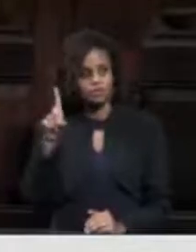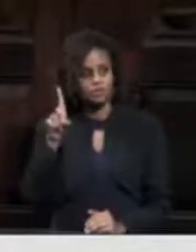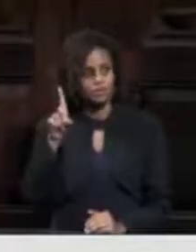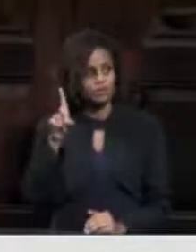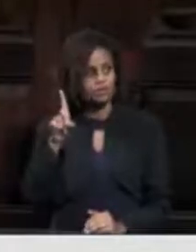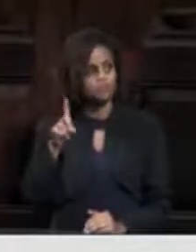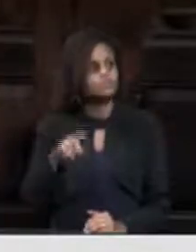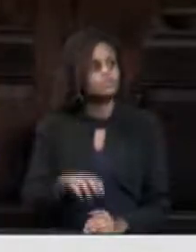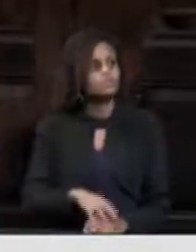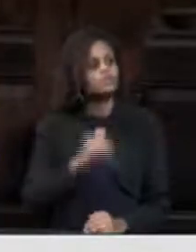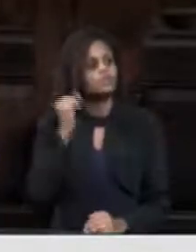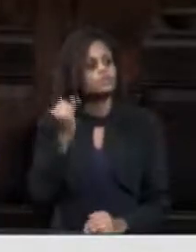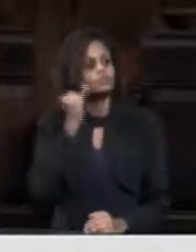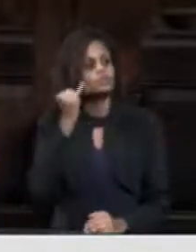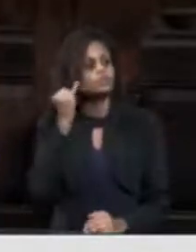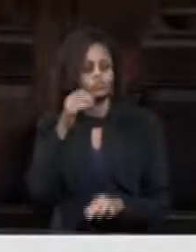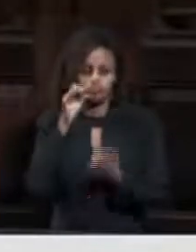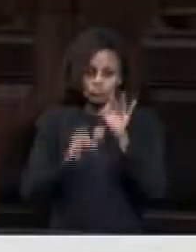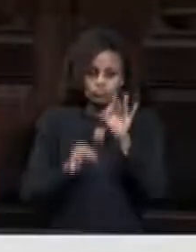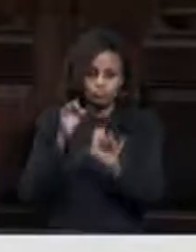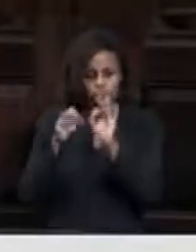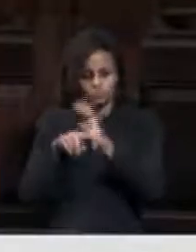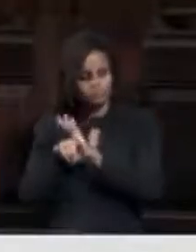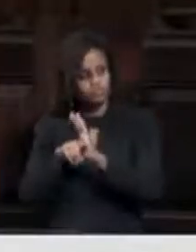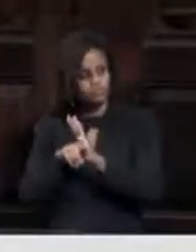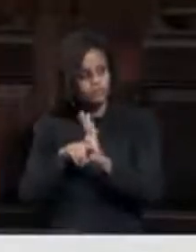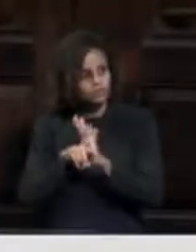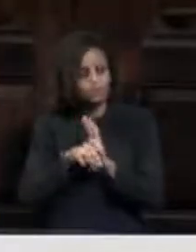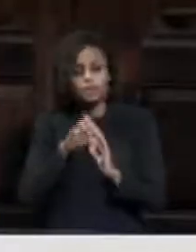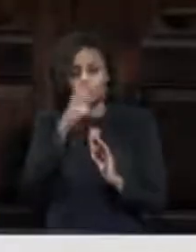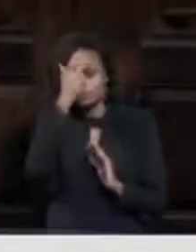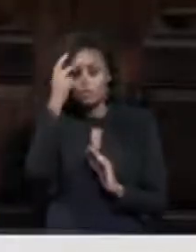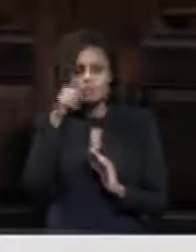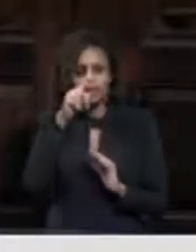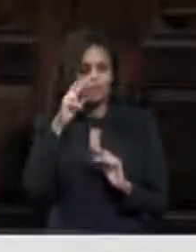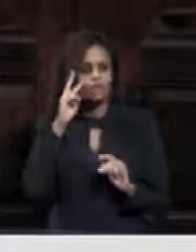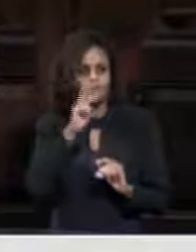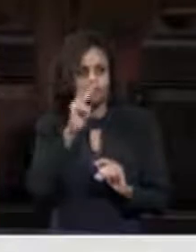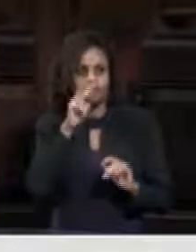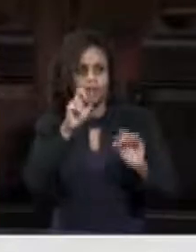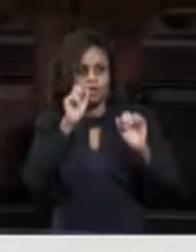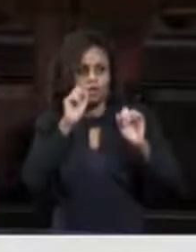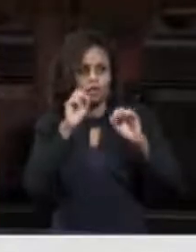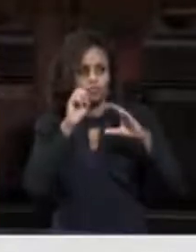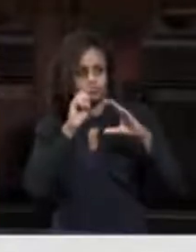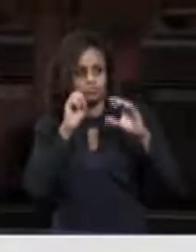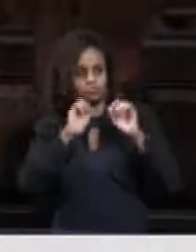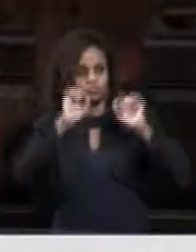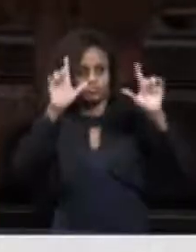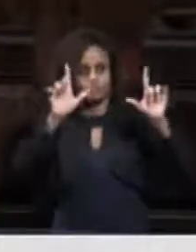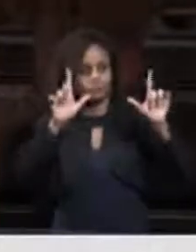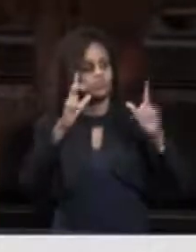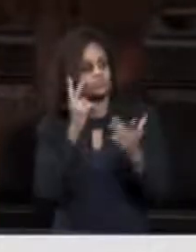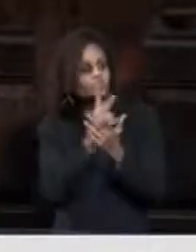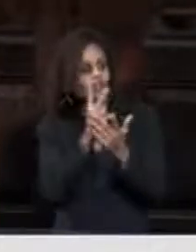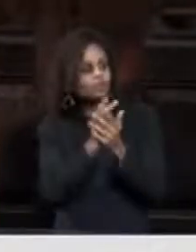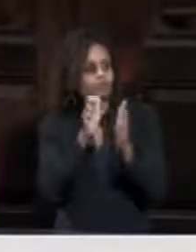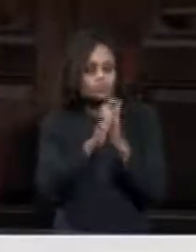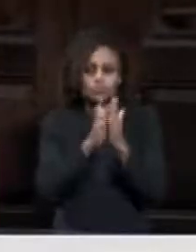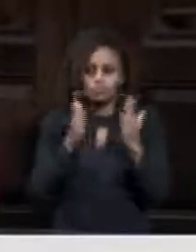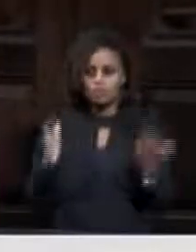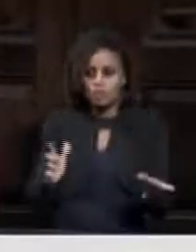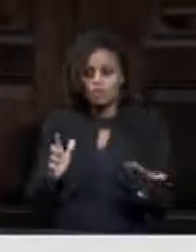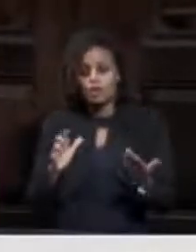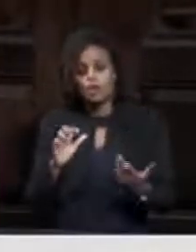a Justiça reconheceu isto. Quem tem acompanhado o noticiário hoje, ontem,